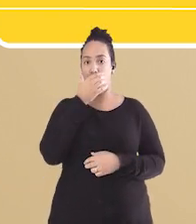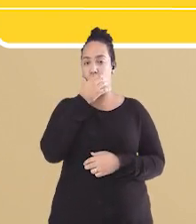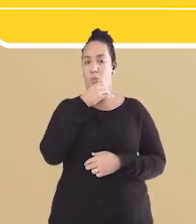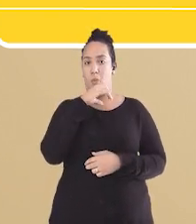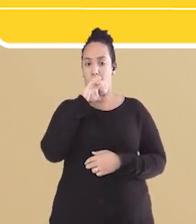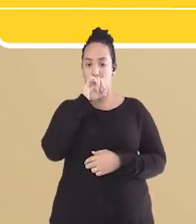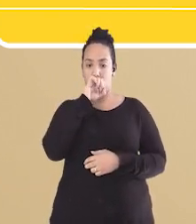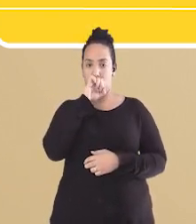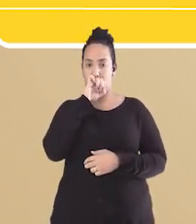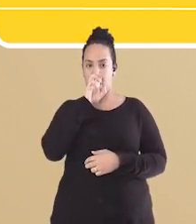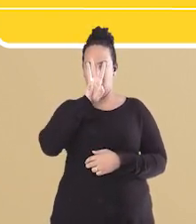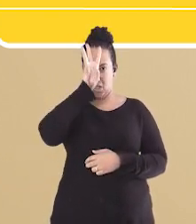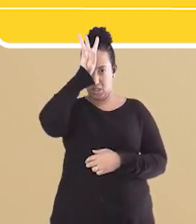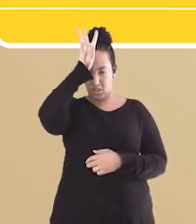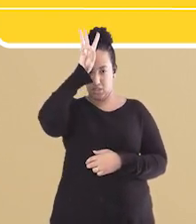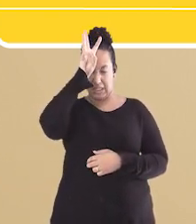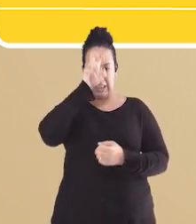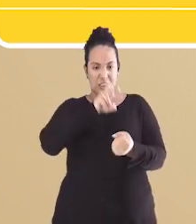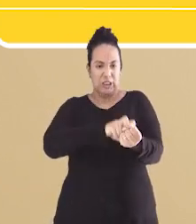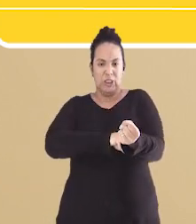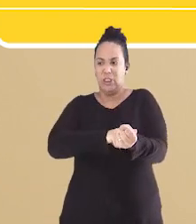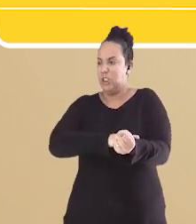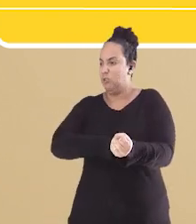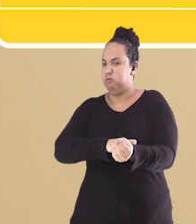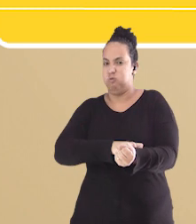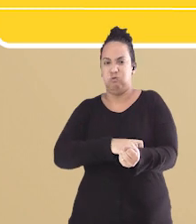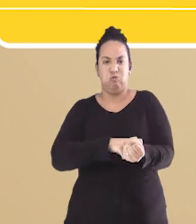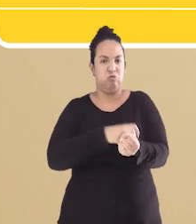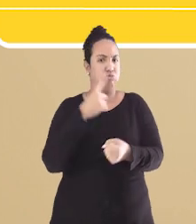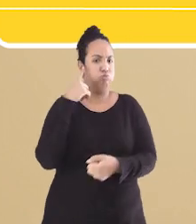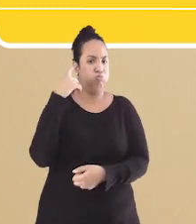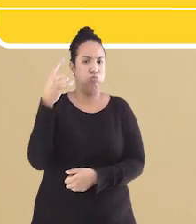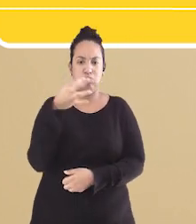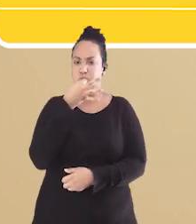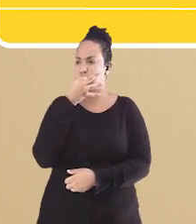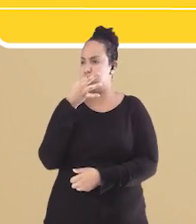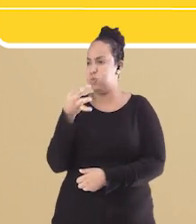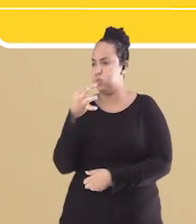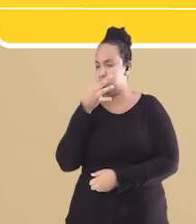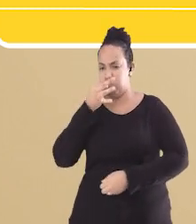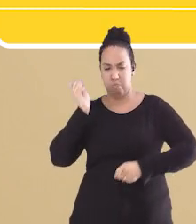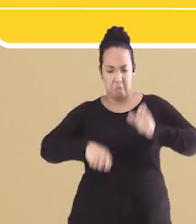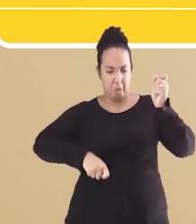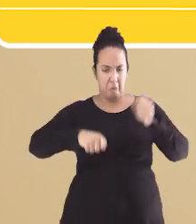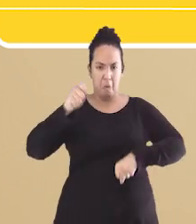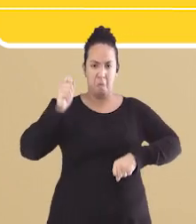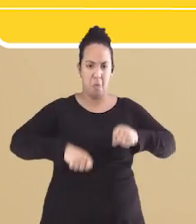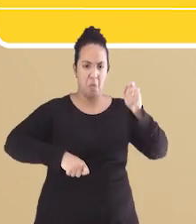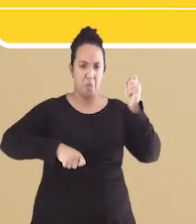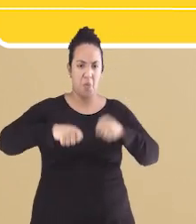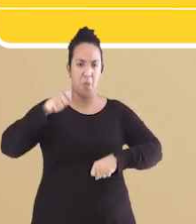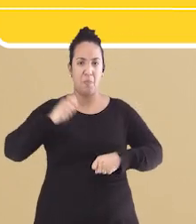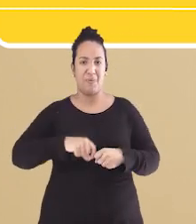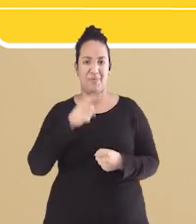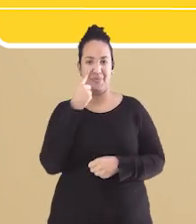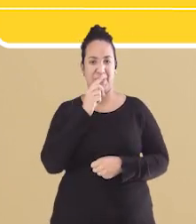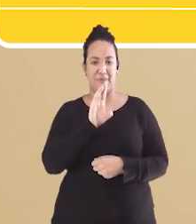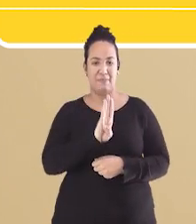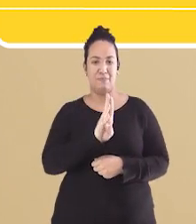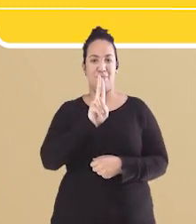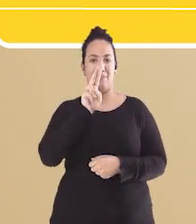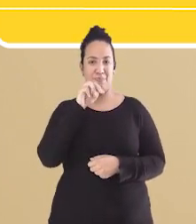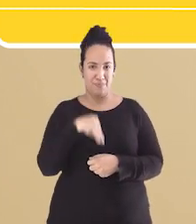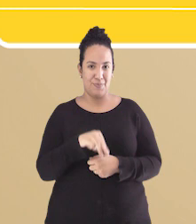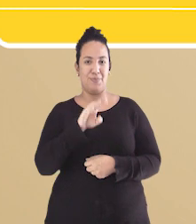está irritado com o barulho que o menino está fazendo, batendo um tambor. Bum,